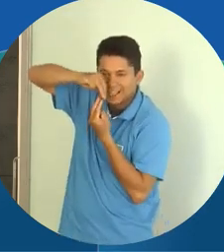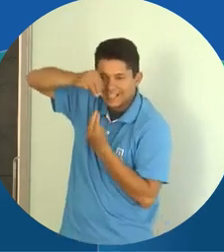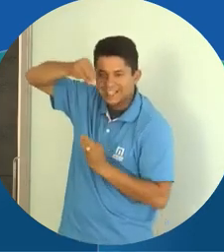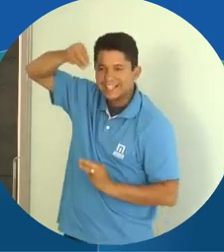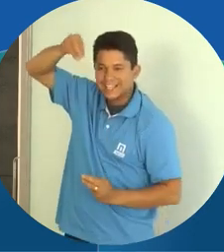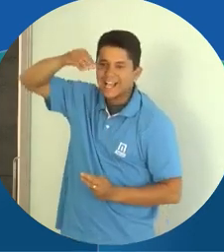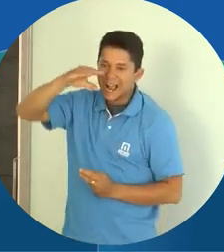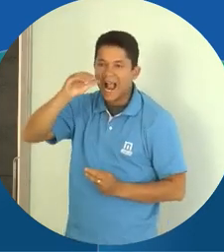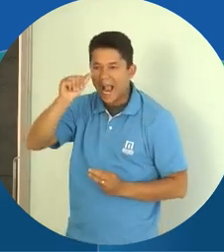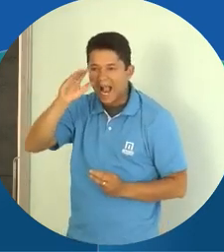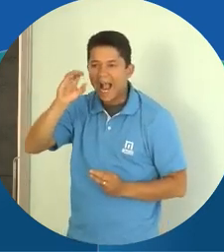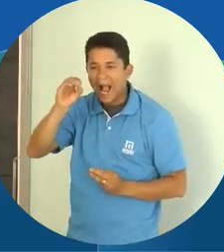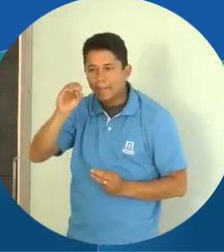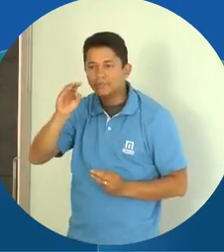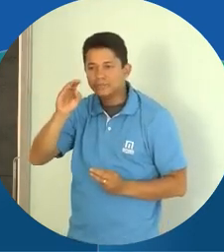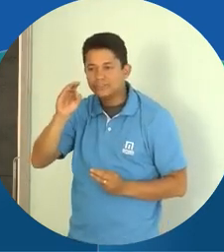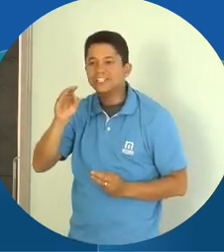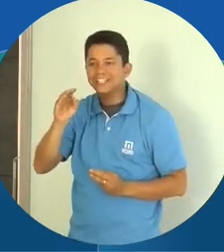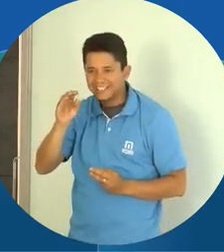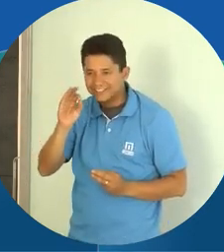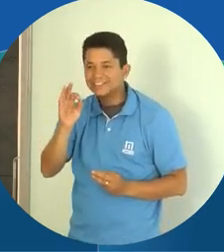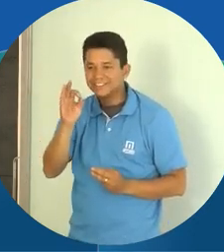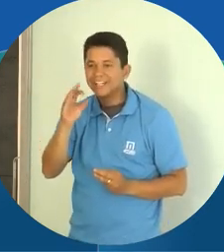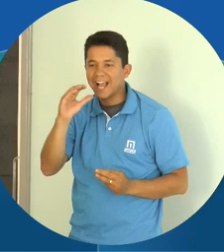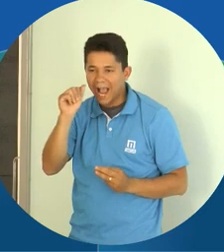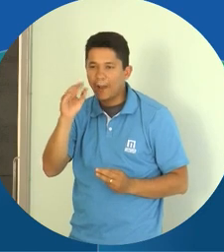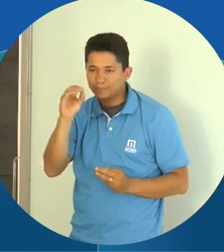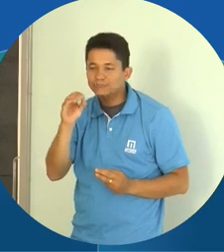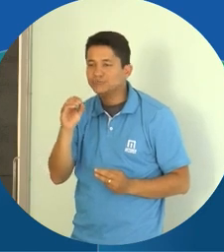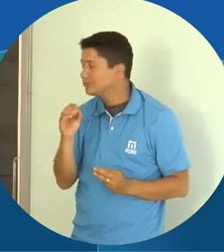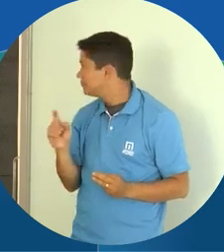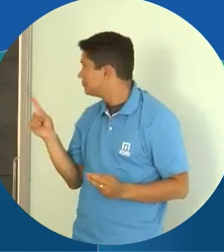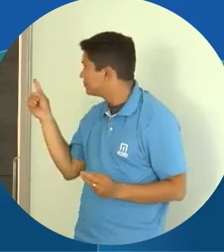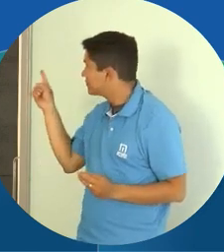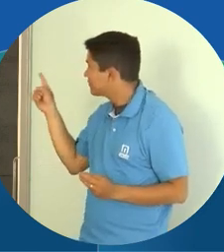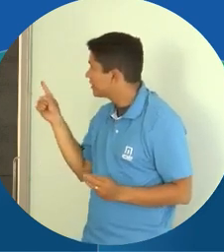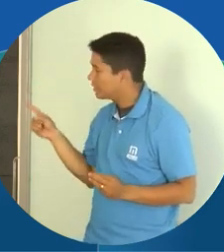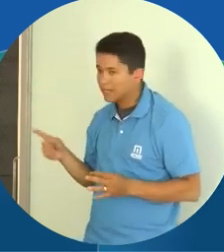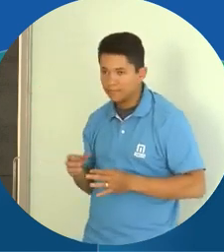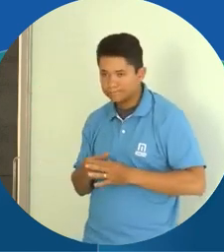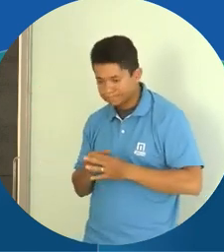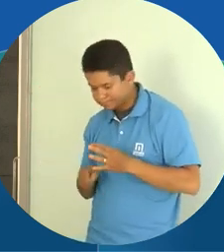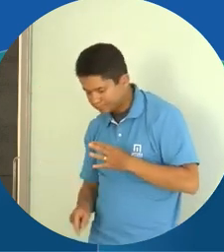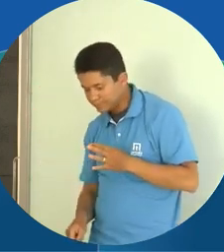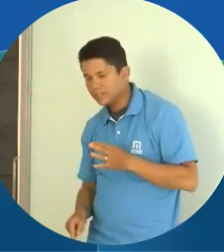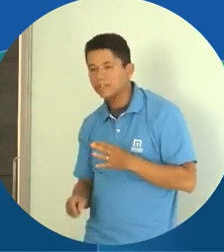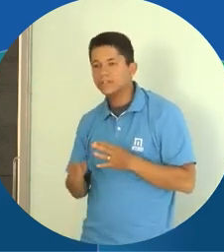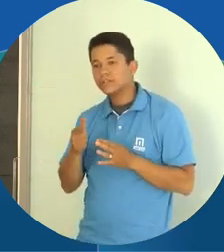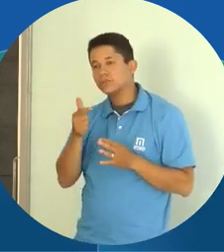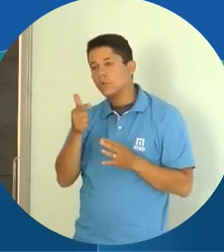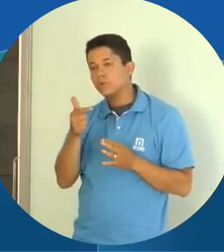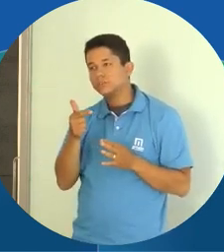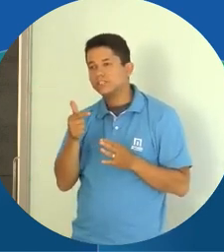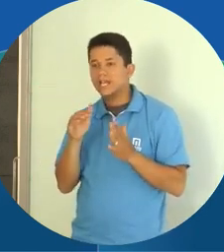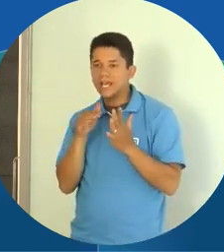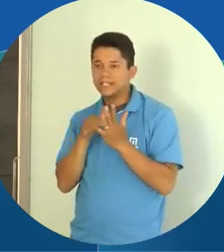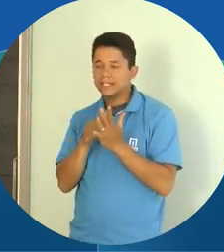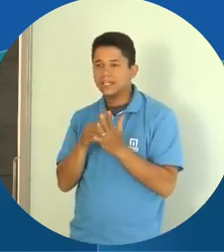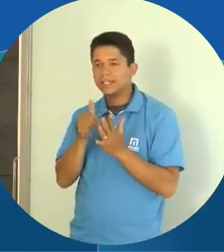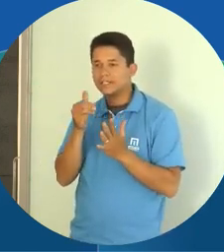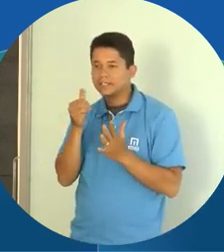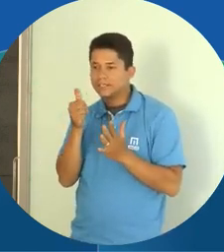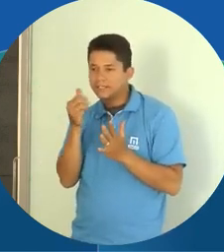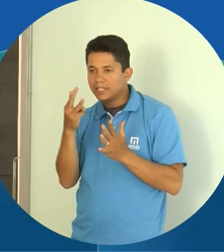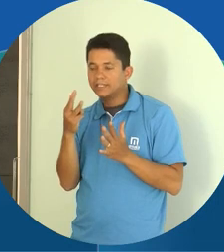geralmente, a perfuração inicial vai em torno de 5 polegadas, que dá 12 a 13 centímetros de diâmetro, né? Isso,